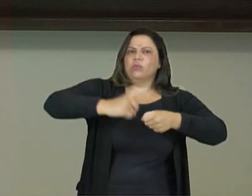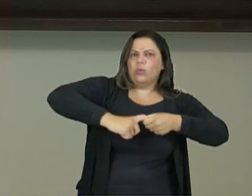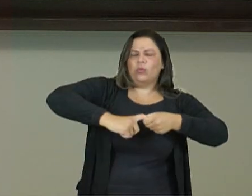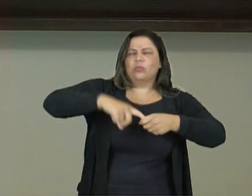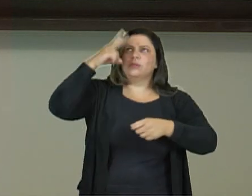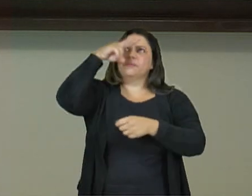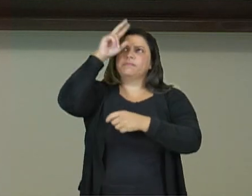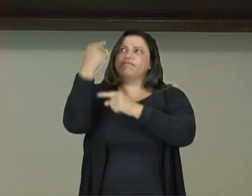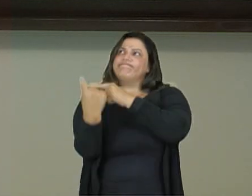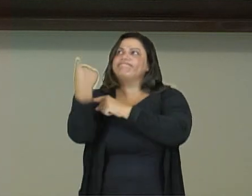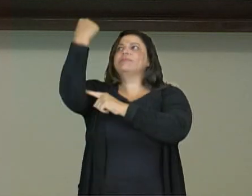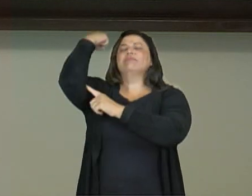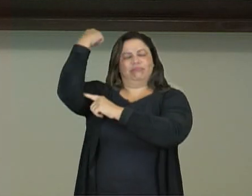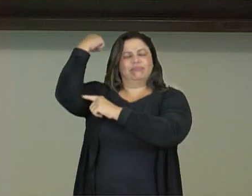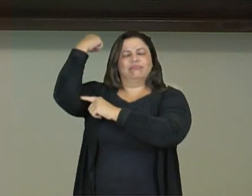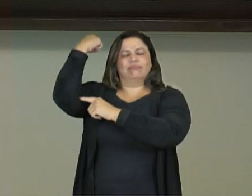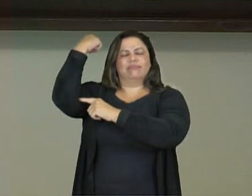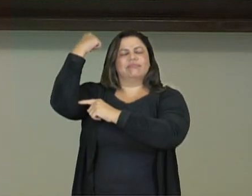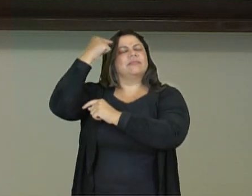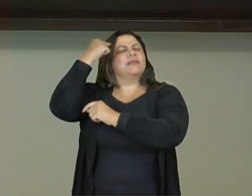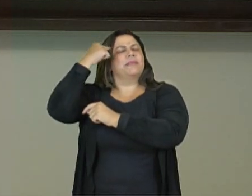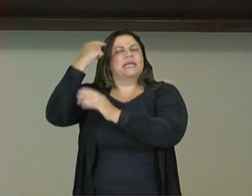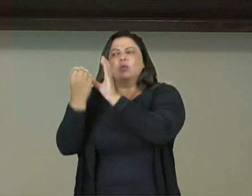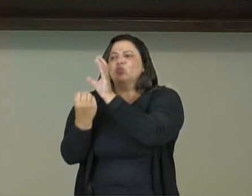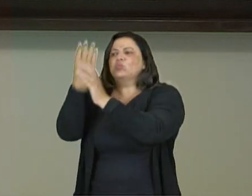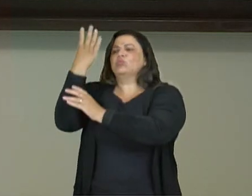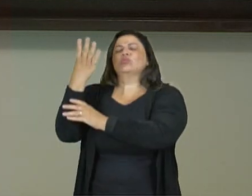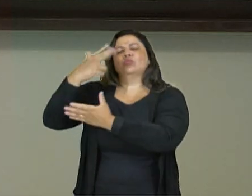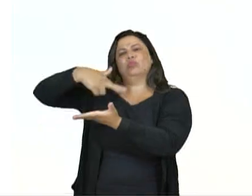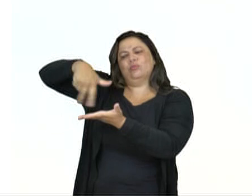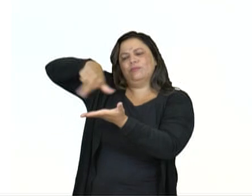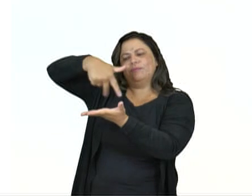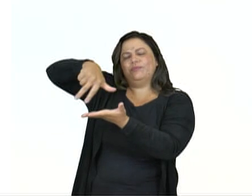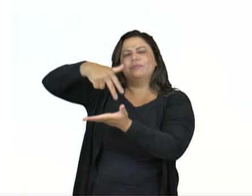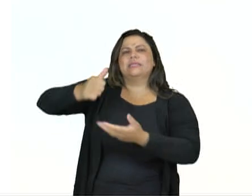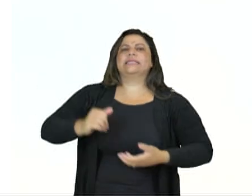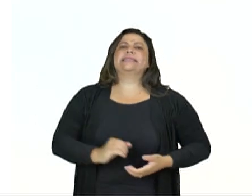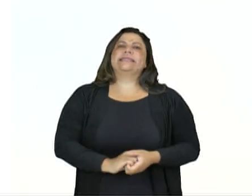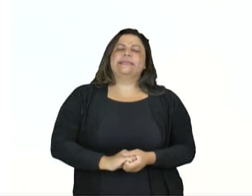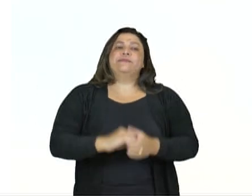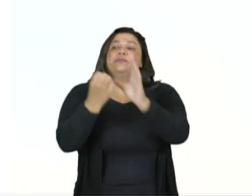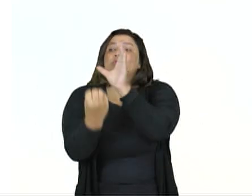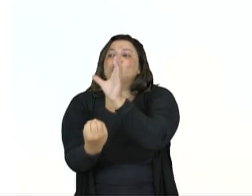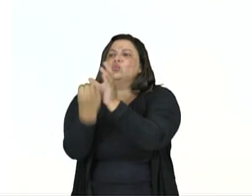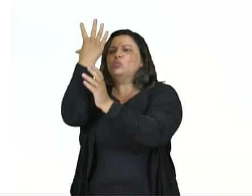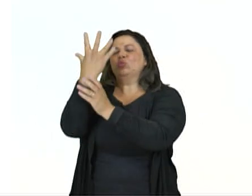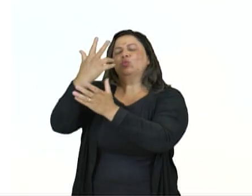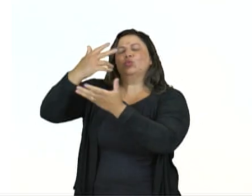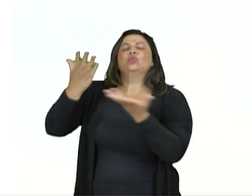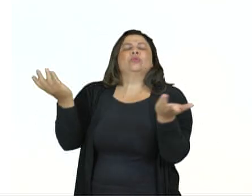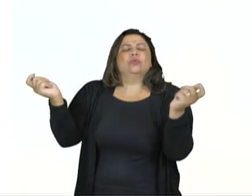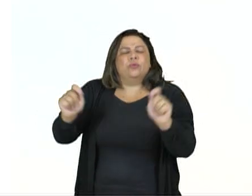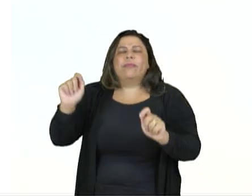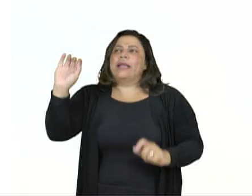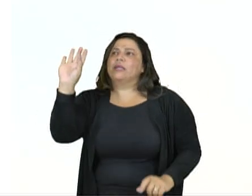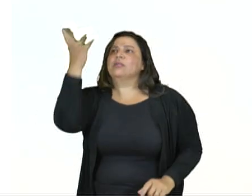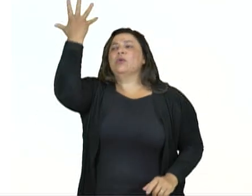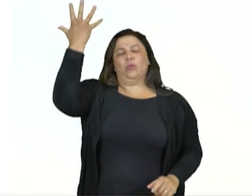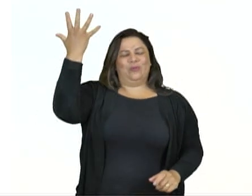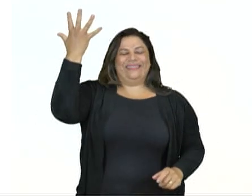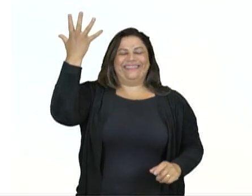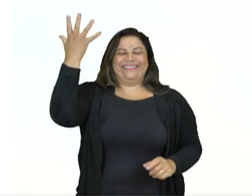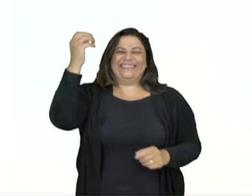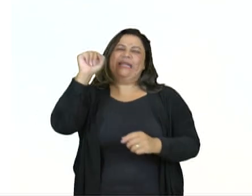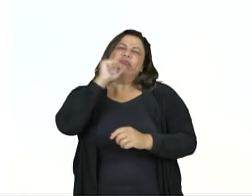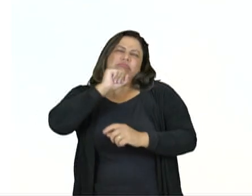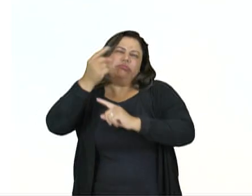vai pensar sobre a origem da dança. O surgimento se deu na pré-história, quando os homens batiam